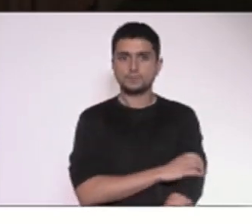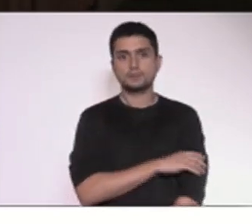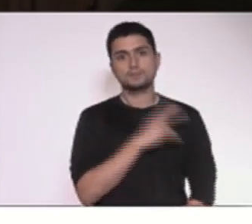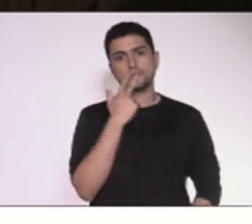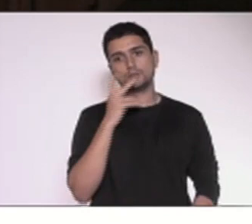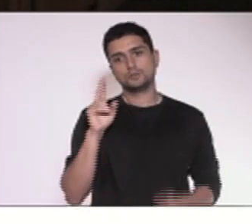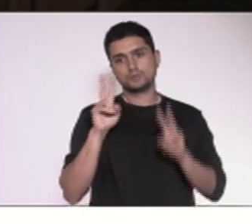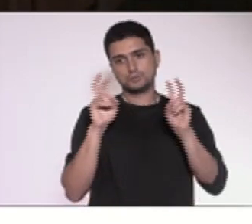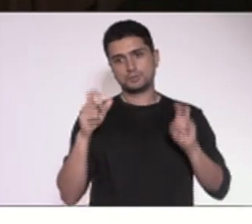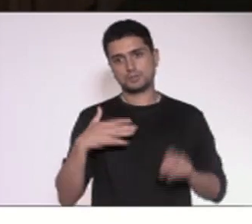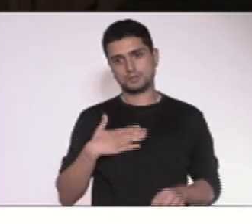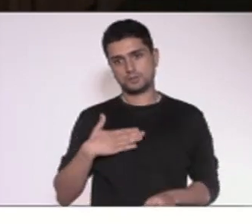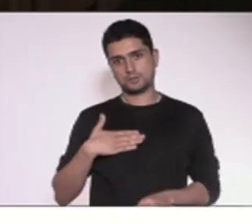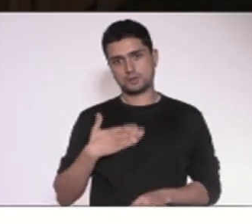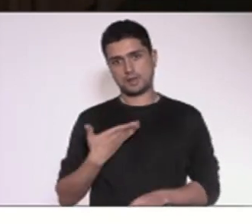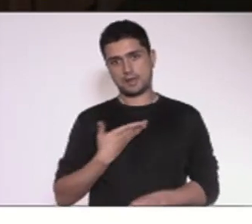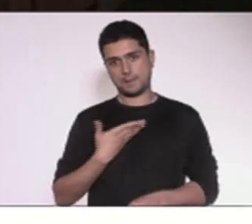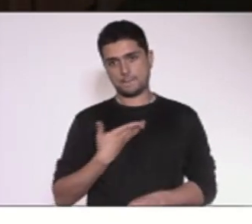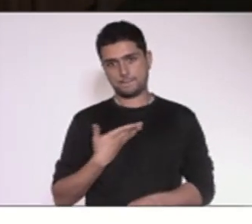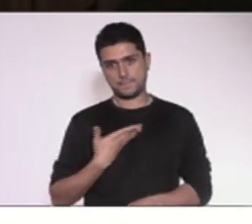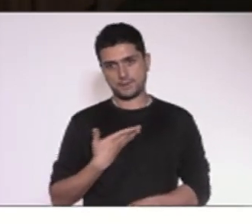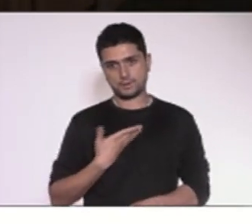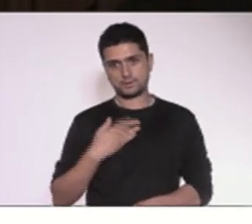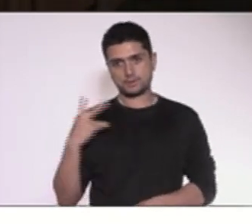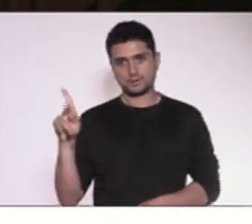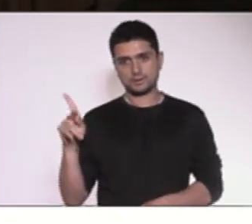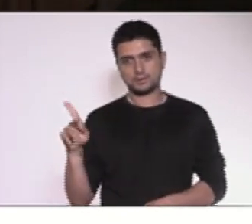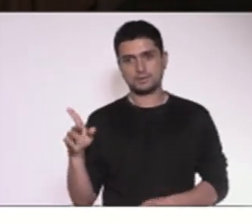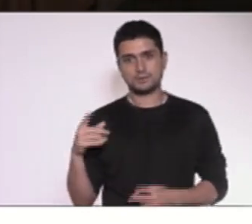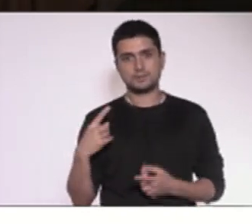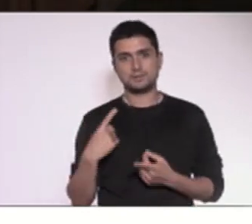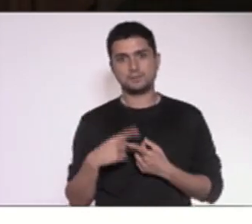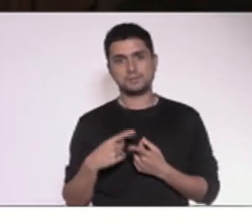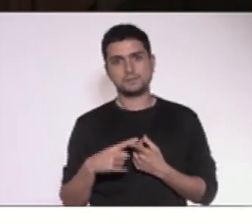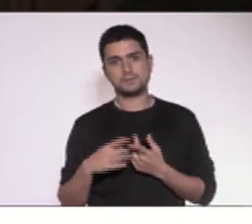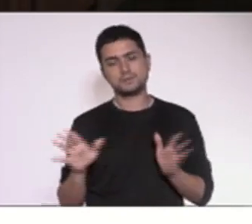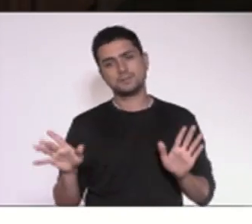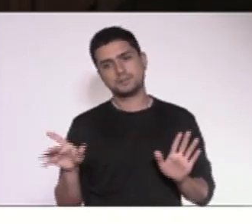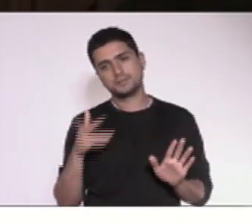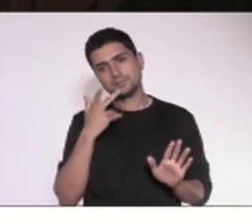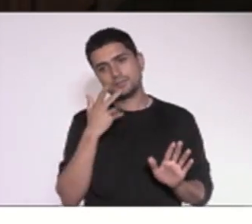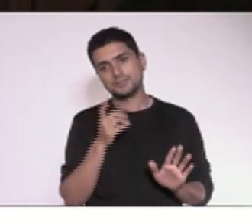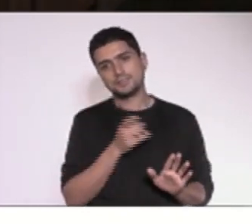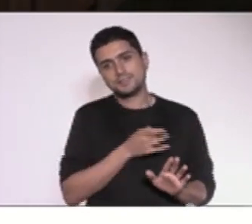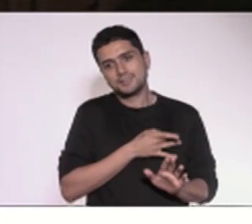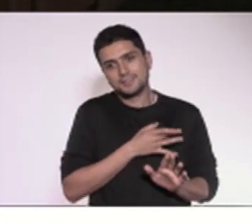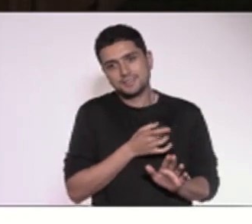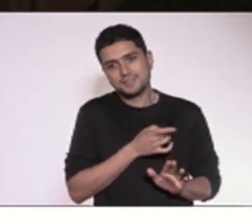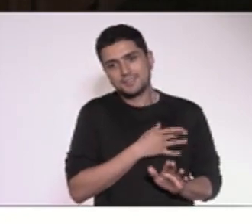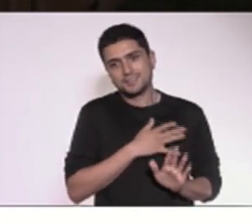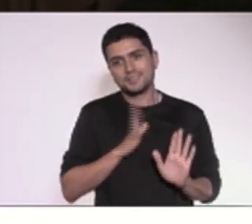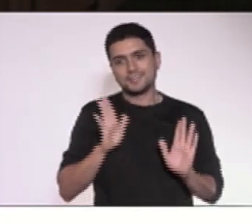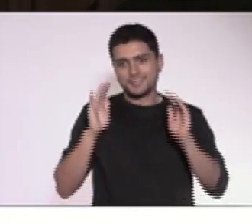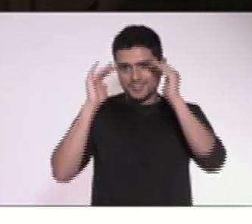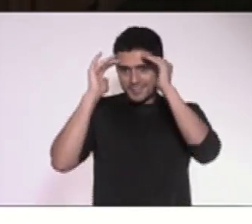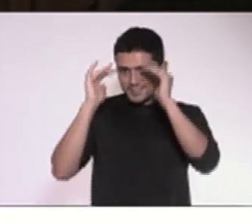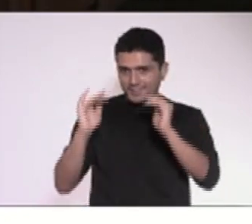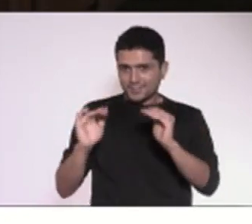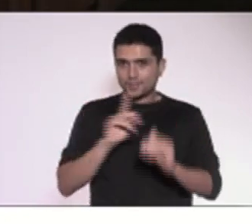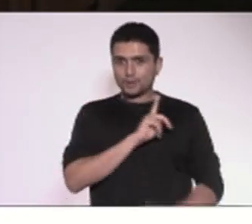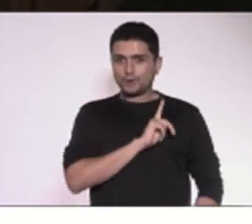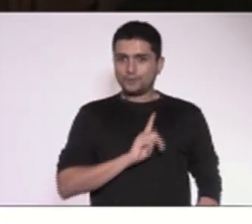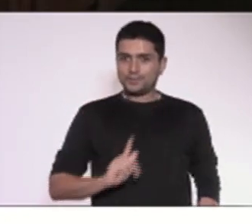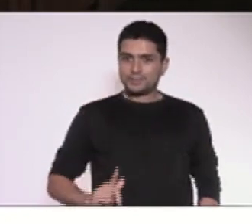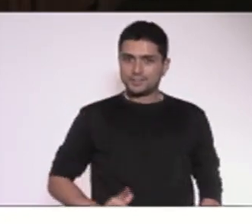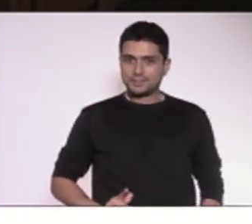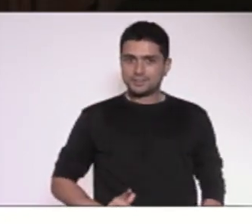como amigo, talvez pelo suposto temor reverencial, e aí se dirigiu ao